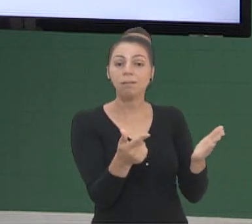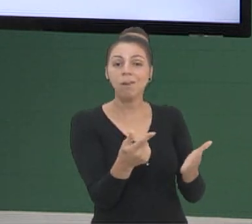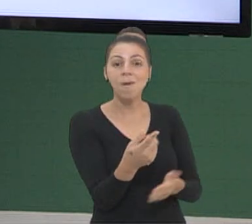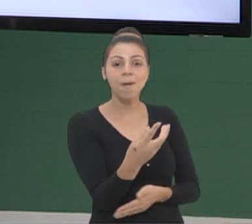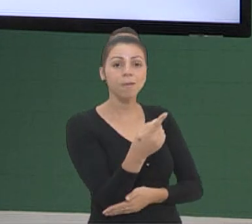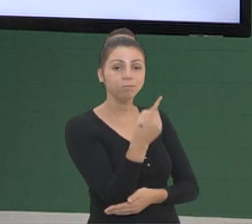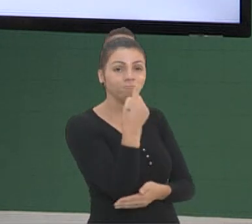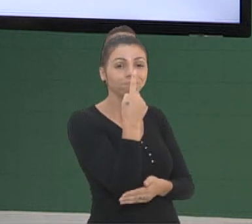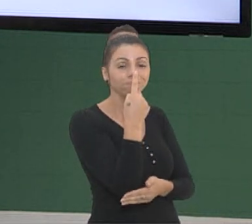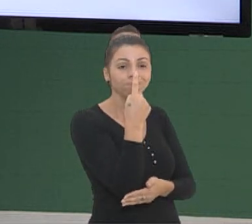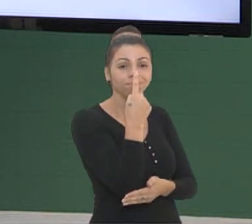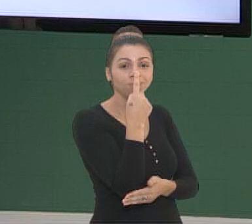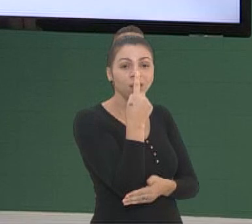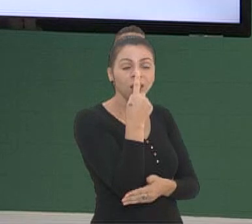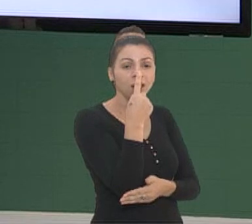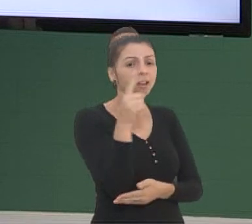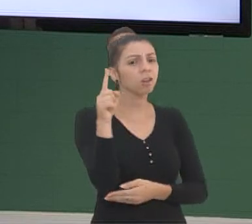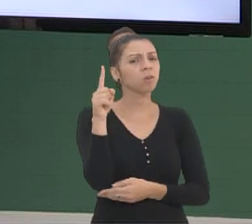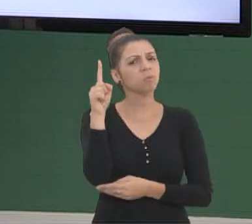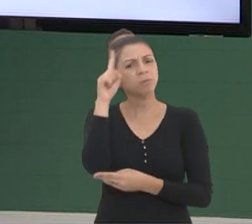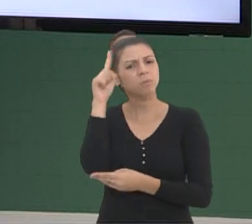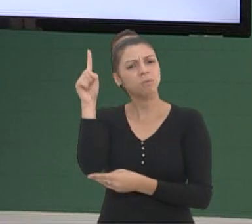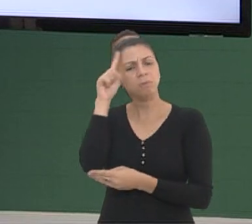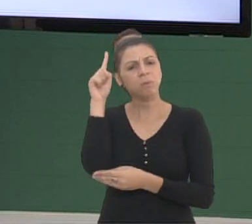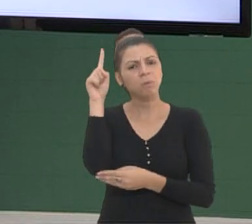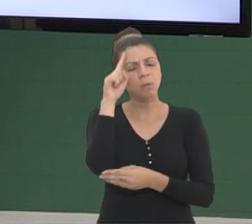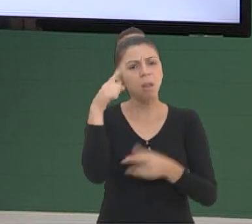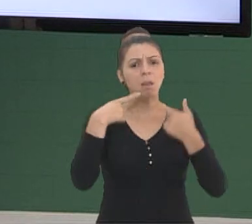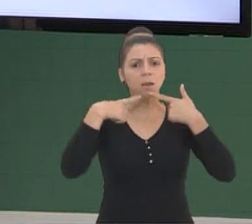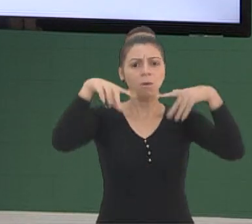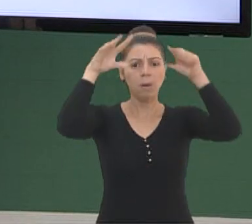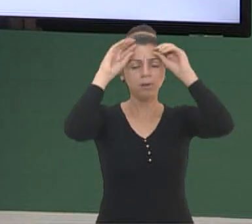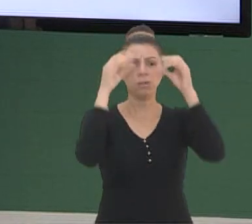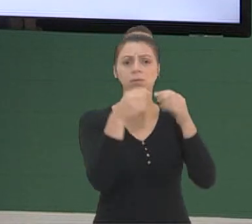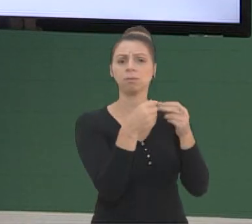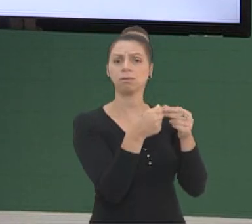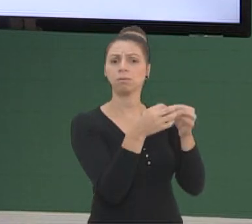do cotidiano, uma linguagem simples, ok?